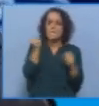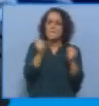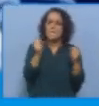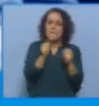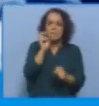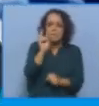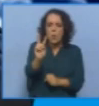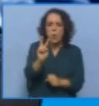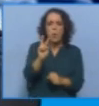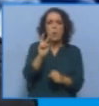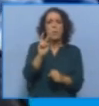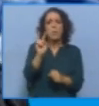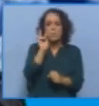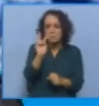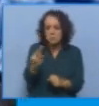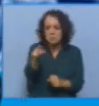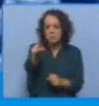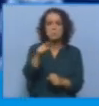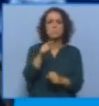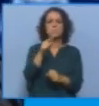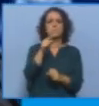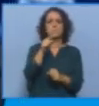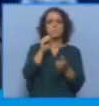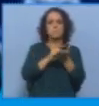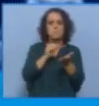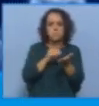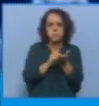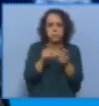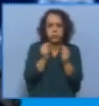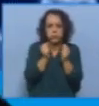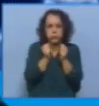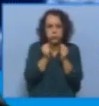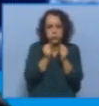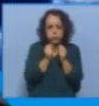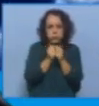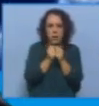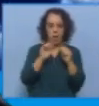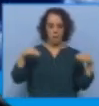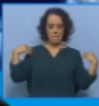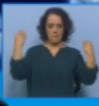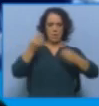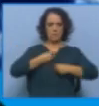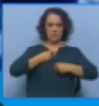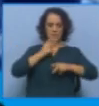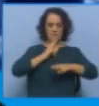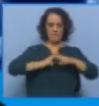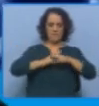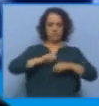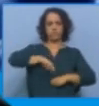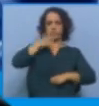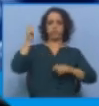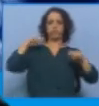pobre a tiritar, corta com a sua espada o manto e dá-lhe. E segundo a